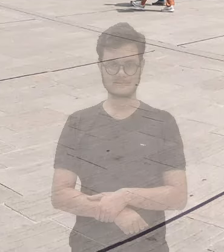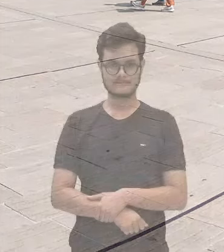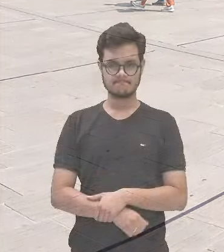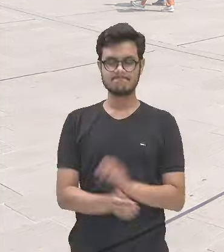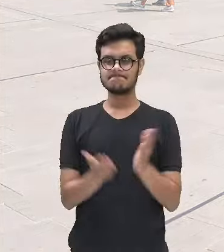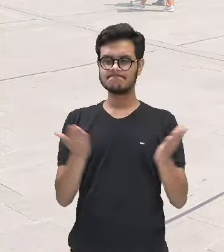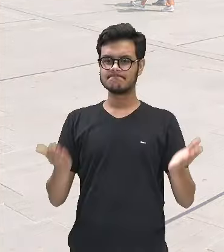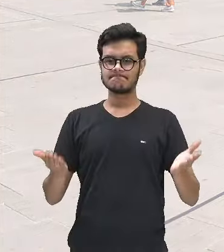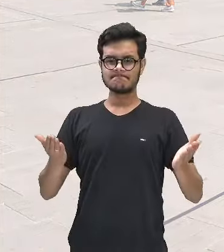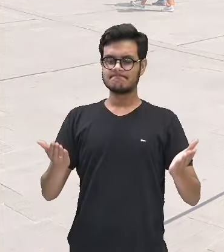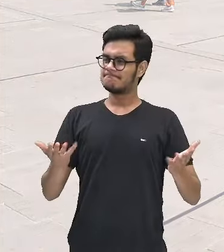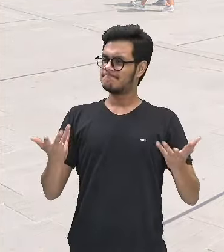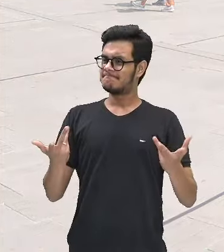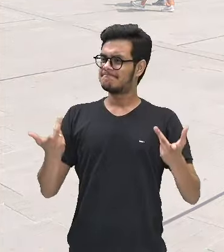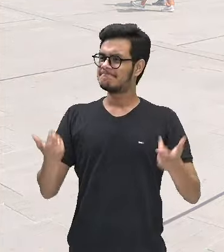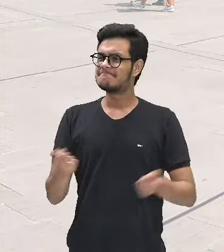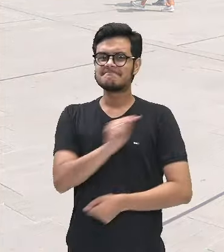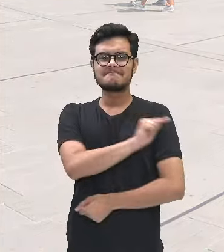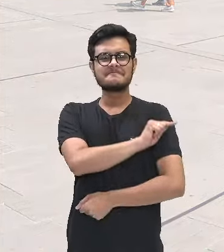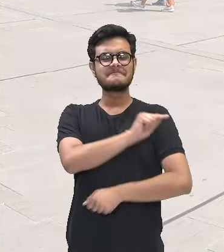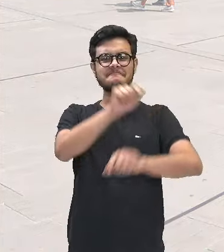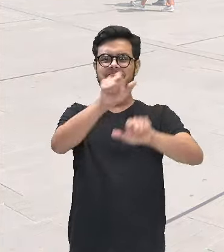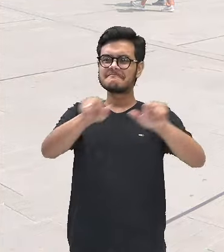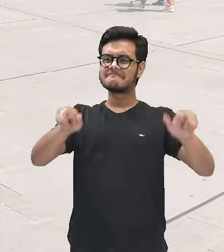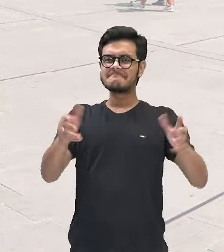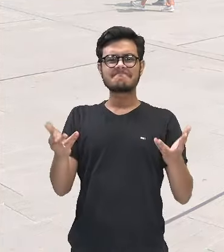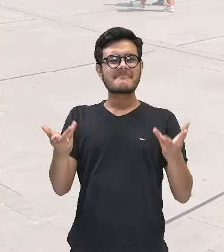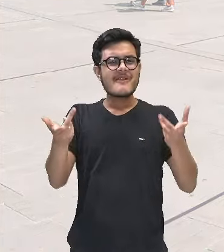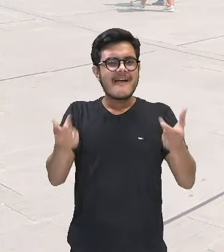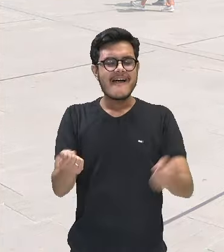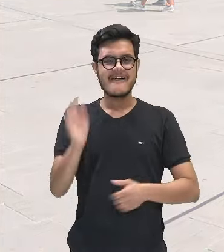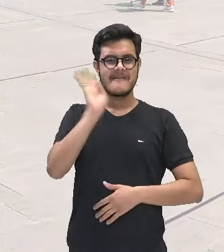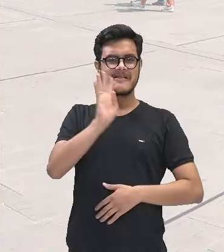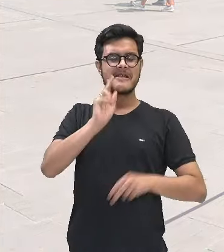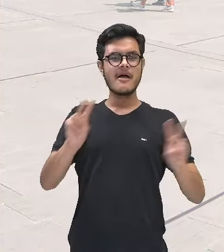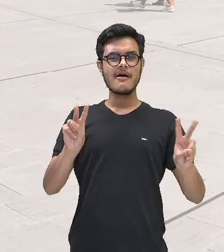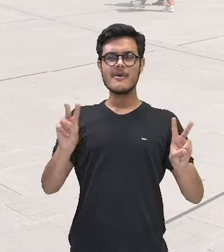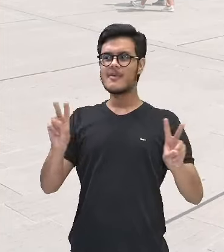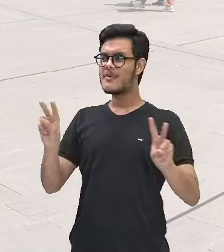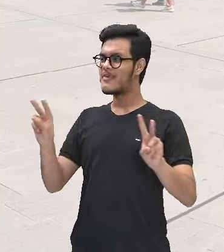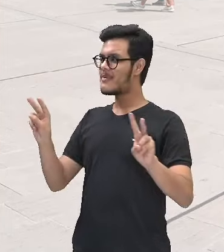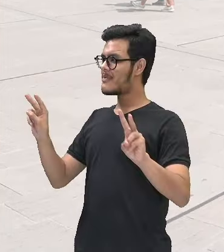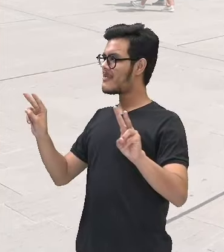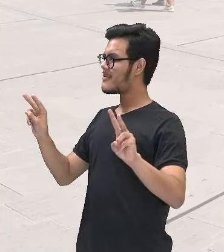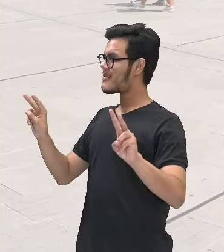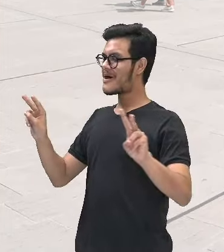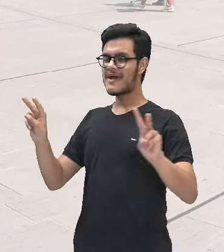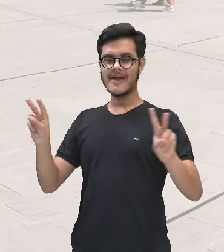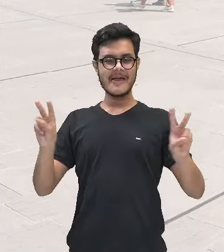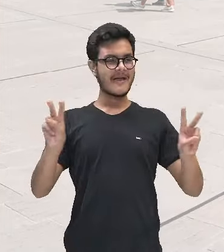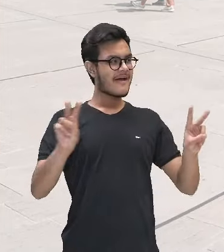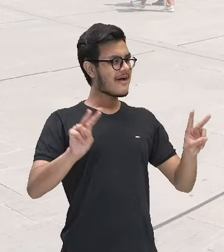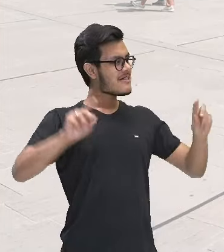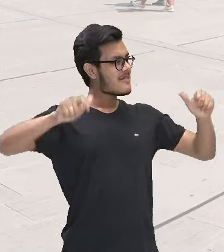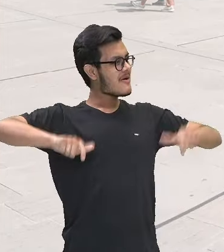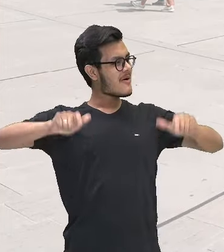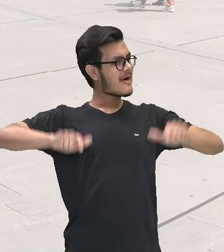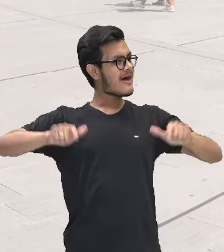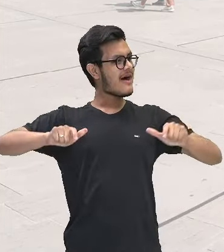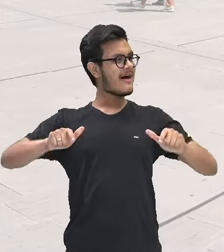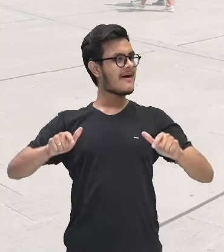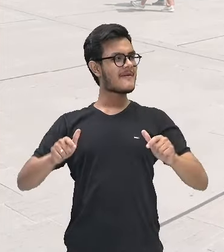E aí, queridos do 7º ano, que maravilha de cenário nós estamos aqui inseridos hoje, né? Estamos